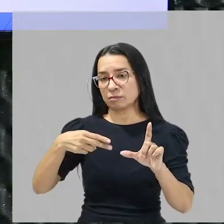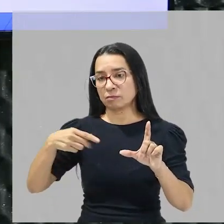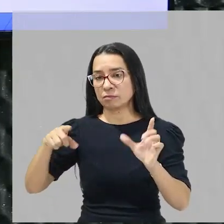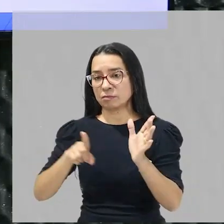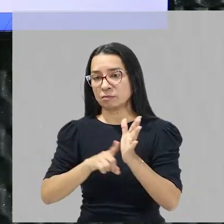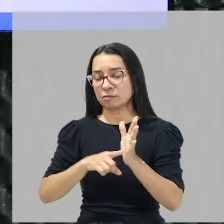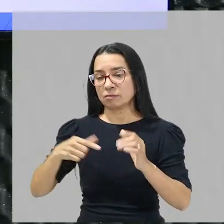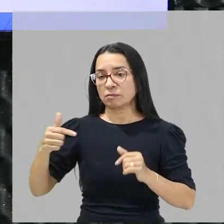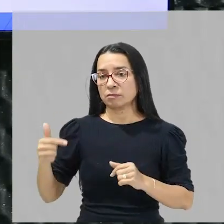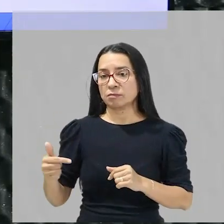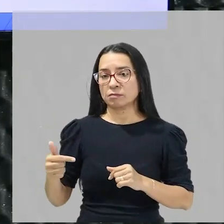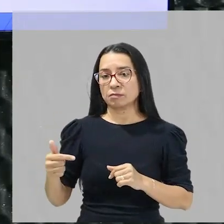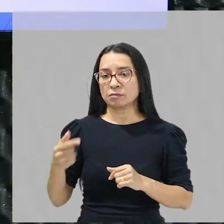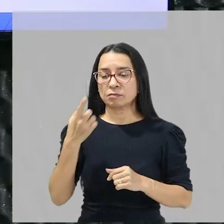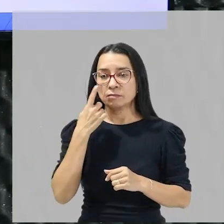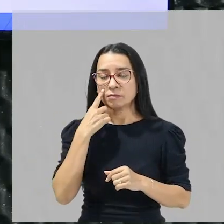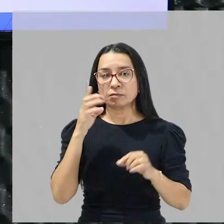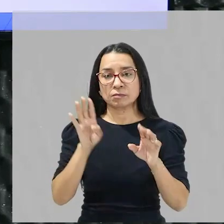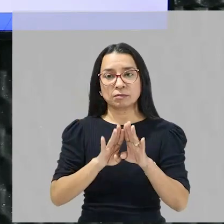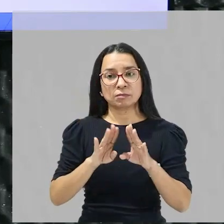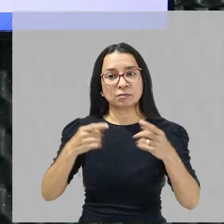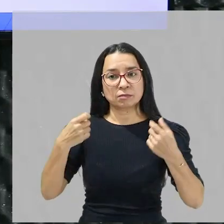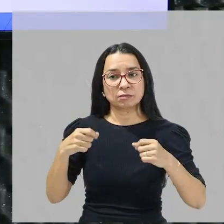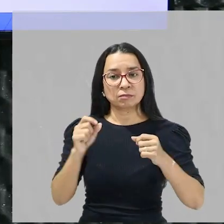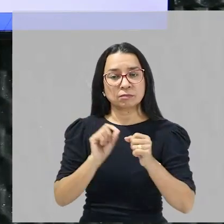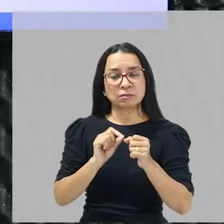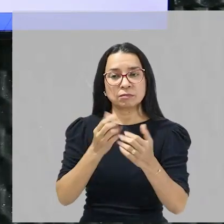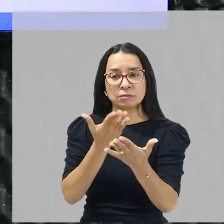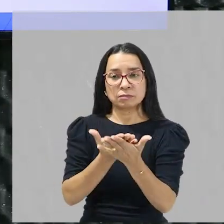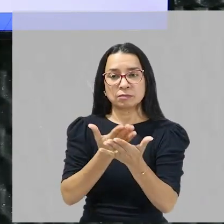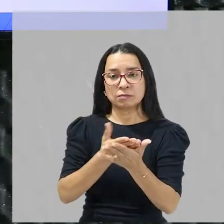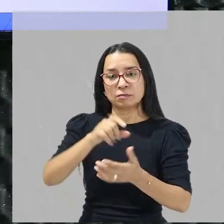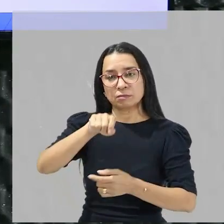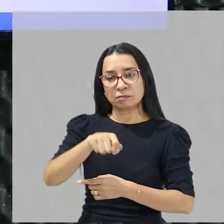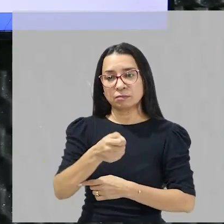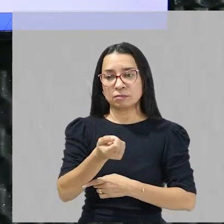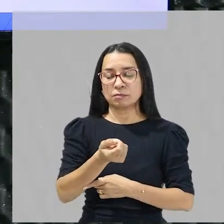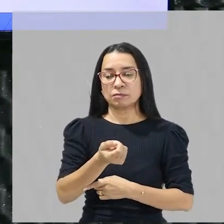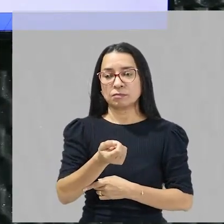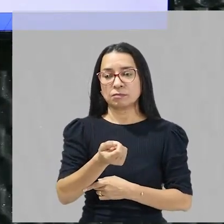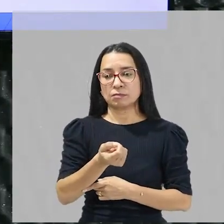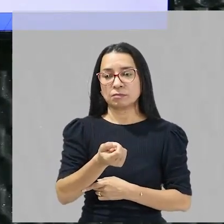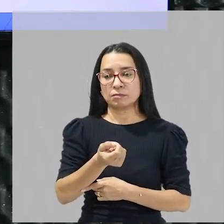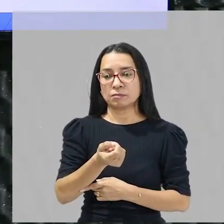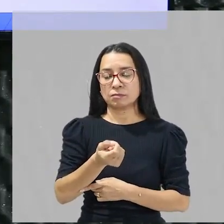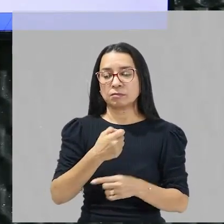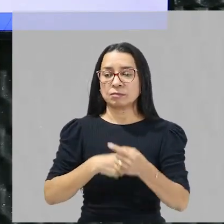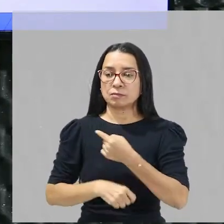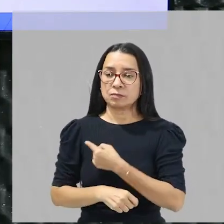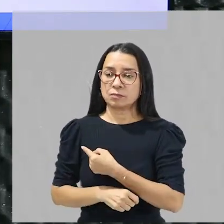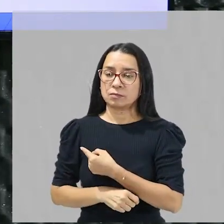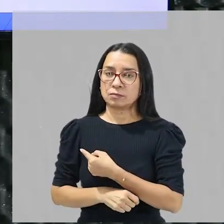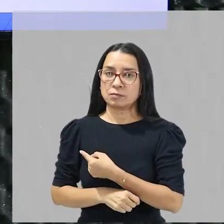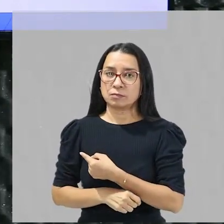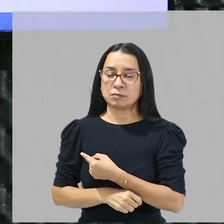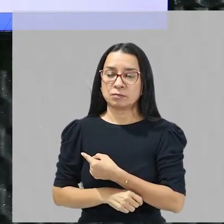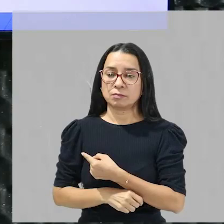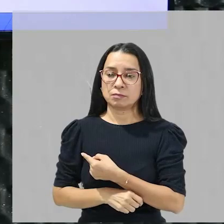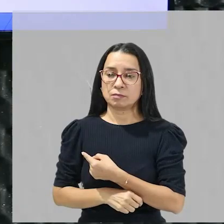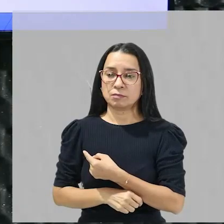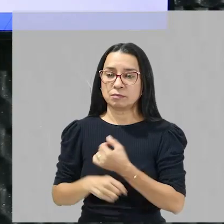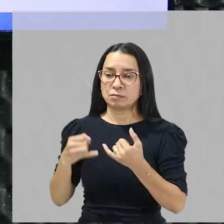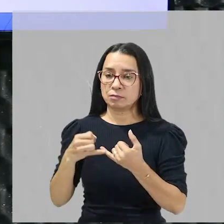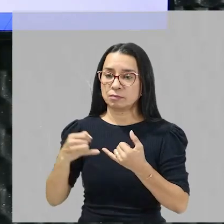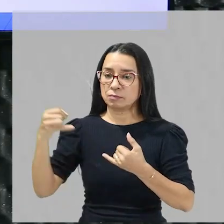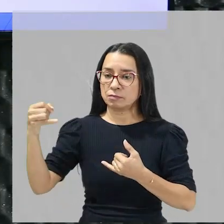2. E veja, também precisa fazer o estudo do sinal, tá? Colocando na reta, ó, aqui eu tenho